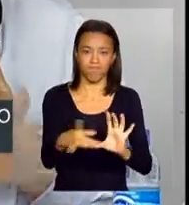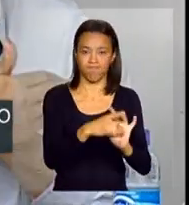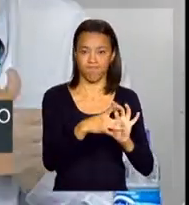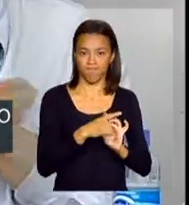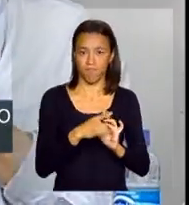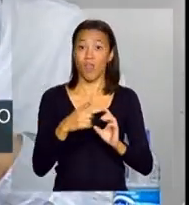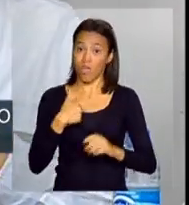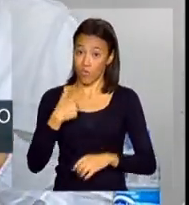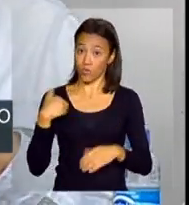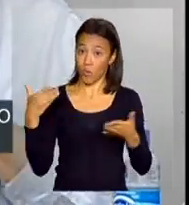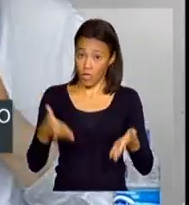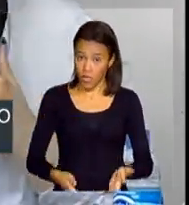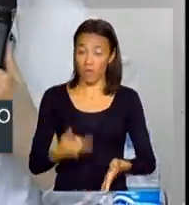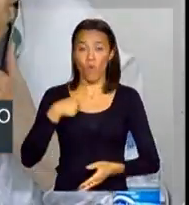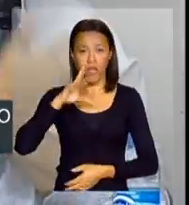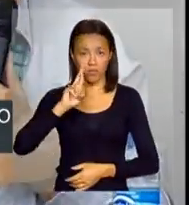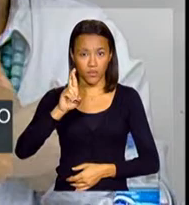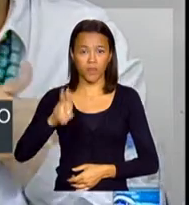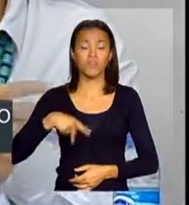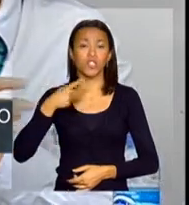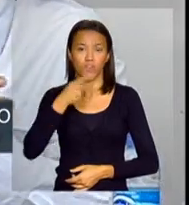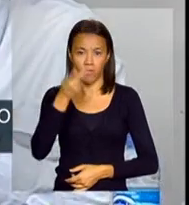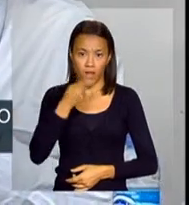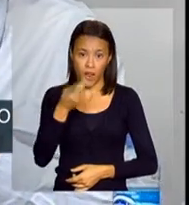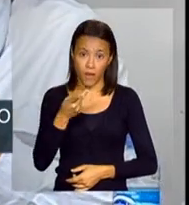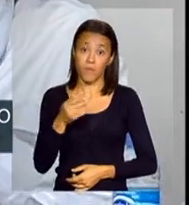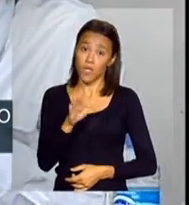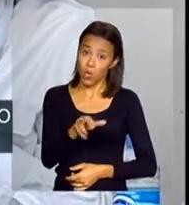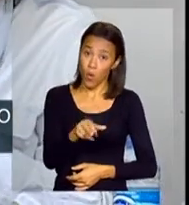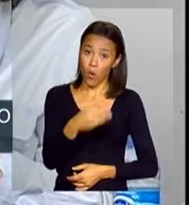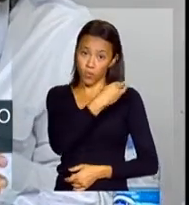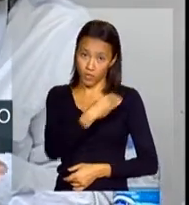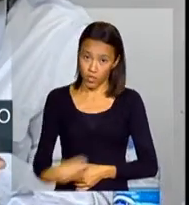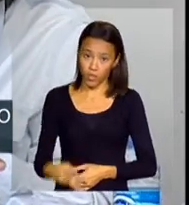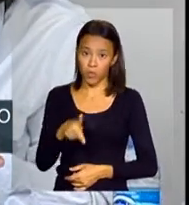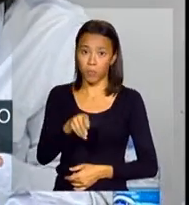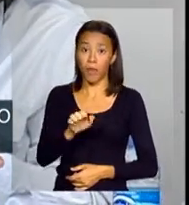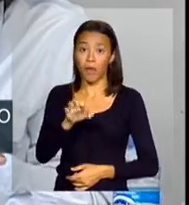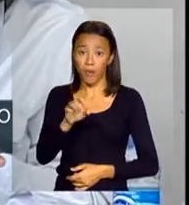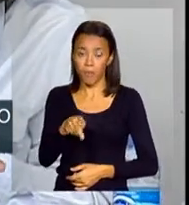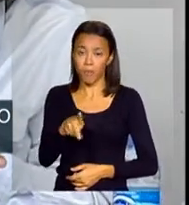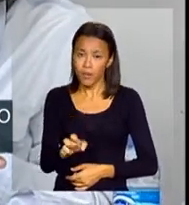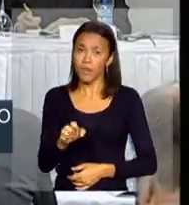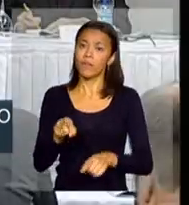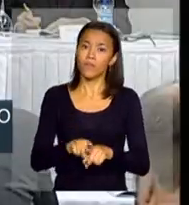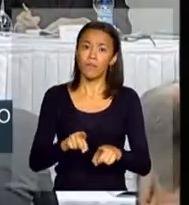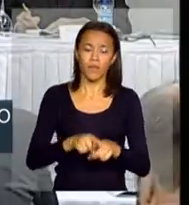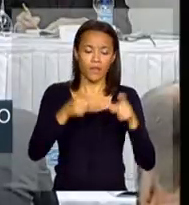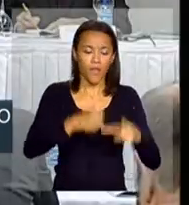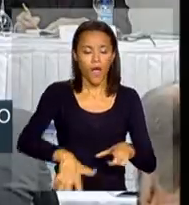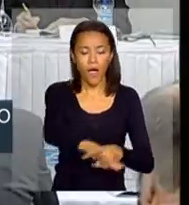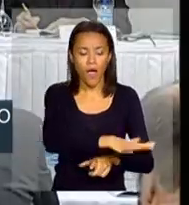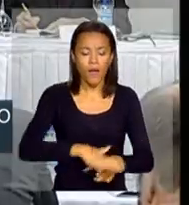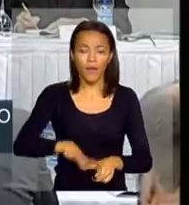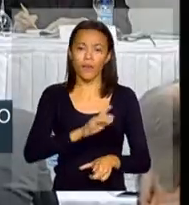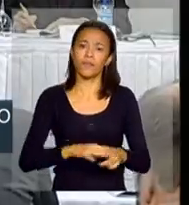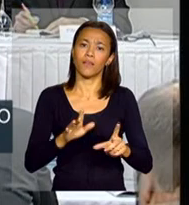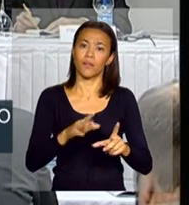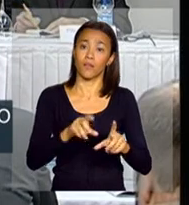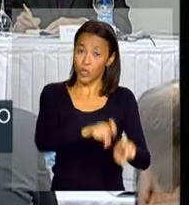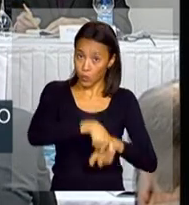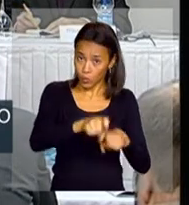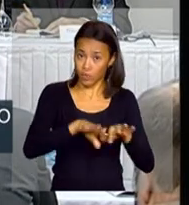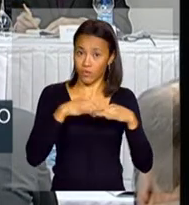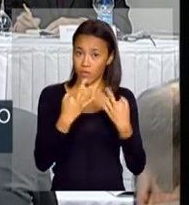também com a responsabilidade de falar com o ministro Pepe Vargas, os desdobramentos disso em relação aos assentamentos e à agricultura familiar, e com